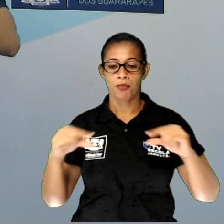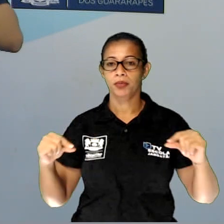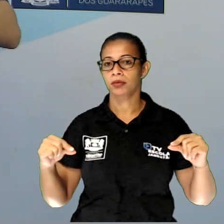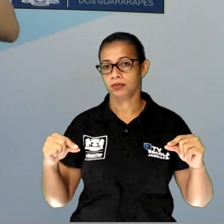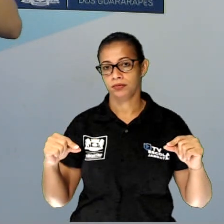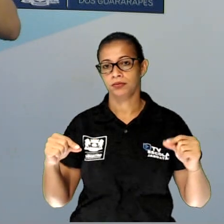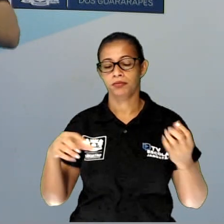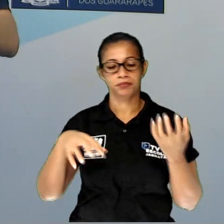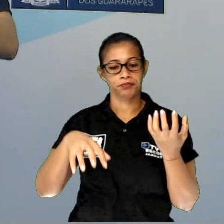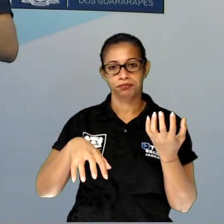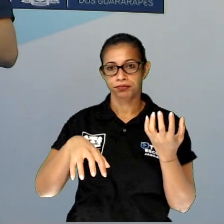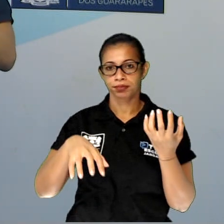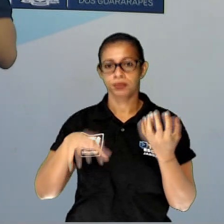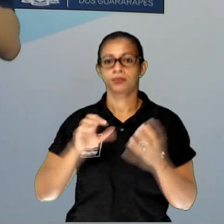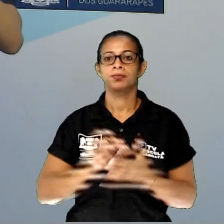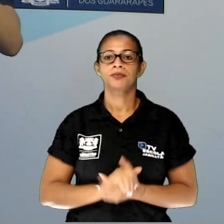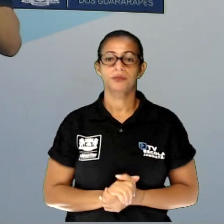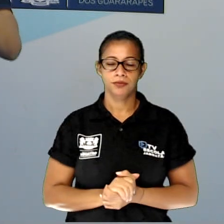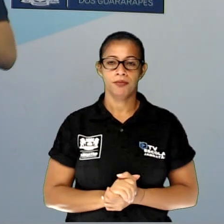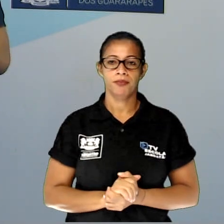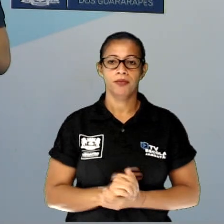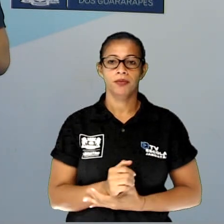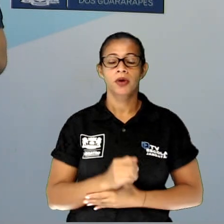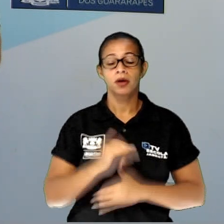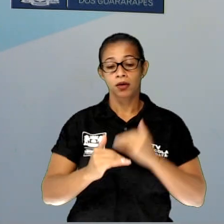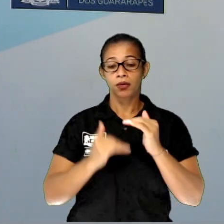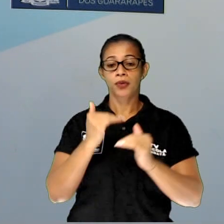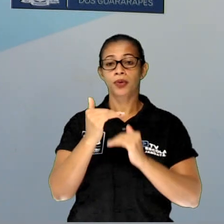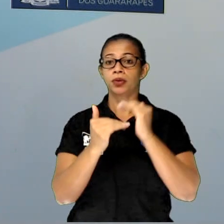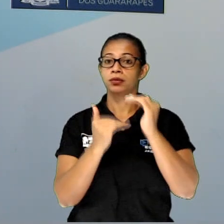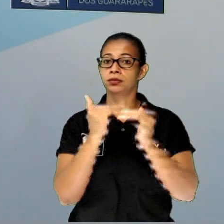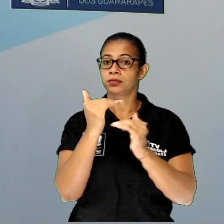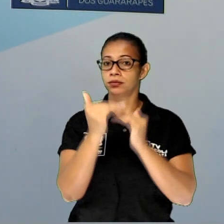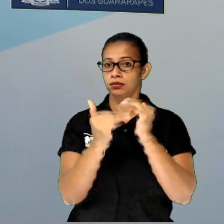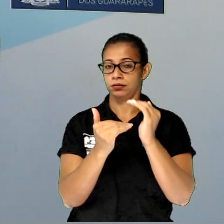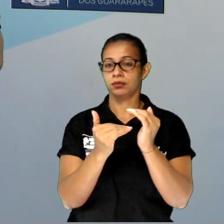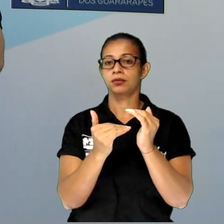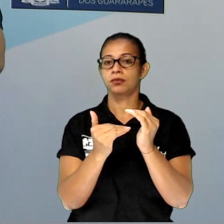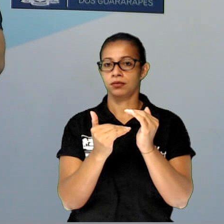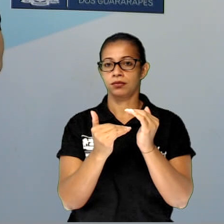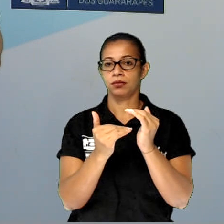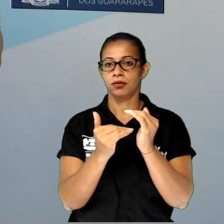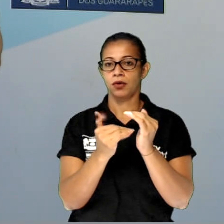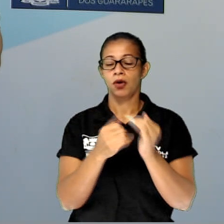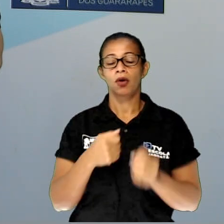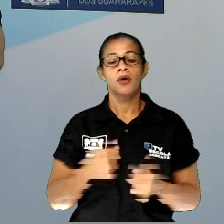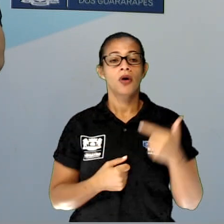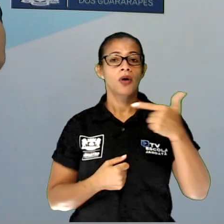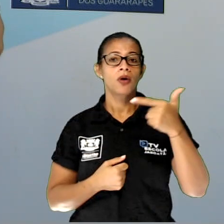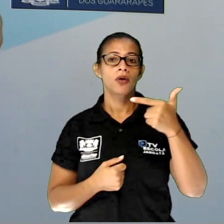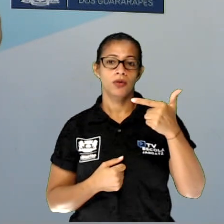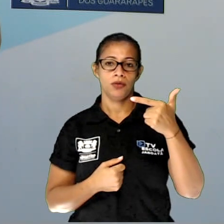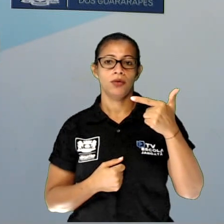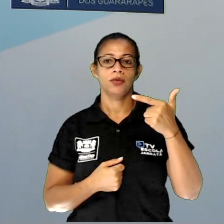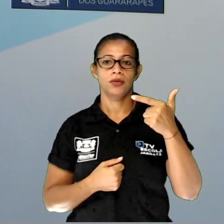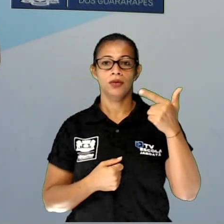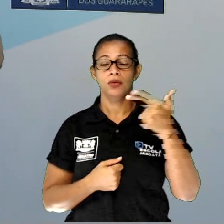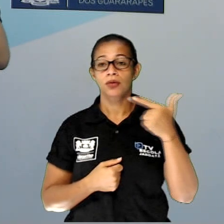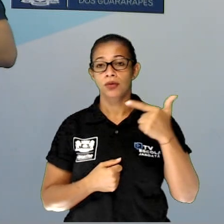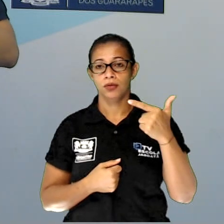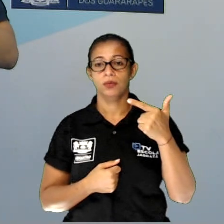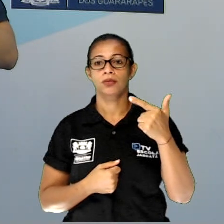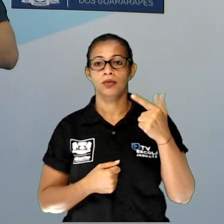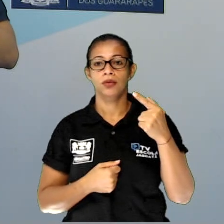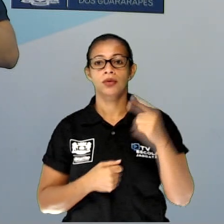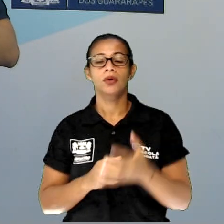Ele desenvolveu isso com dois objetivos. O primeiro era fazer de Brasília uma espécie de cidade modelo,